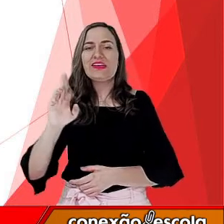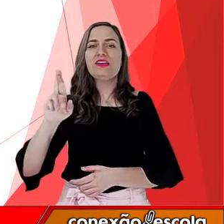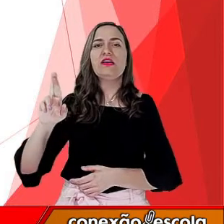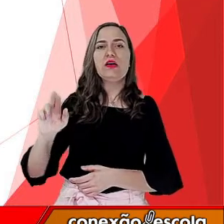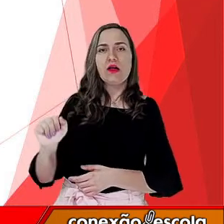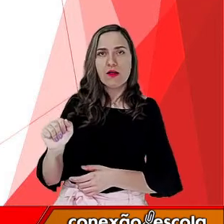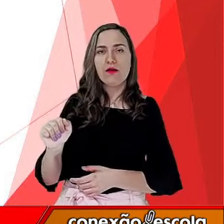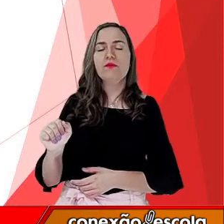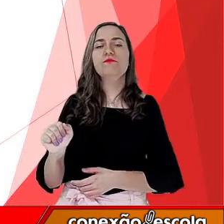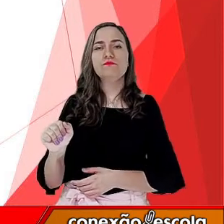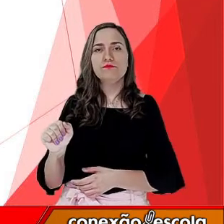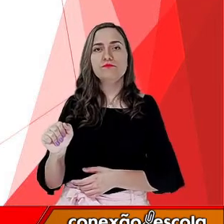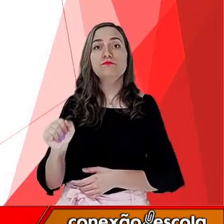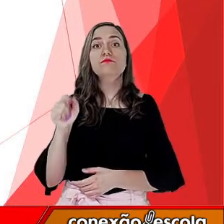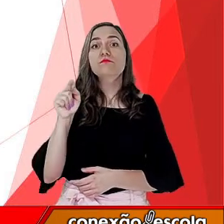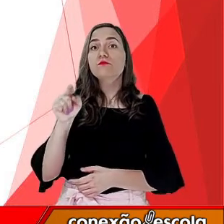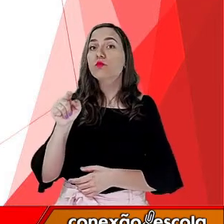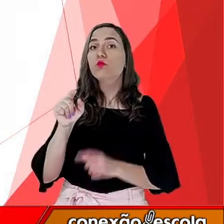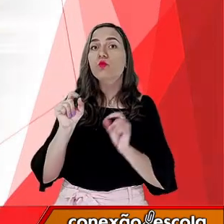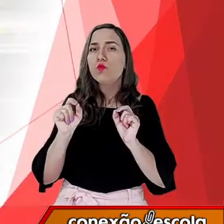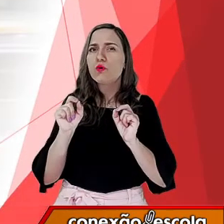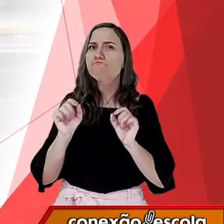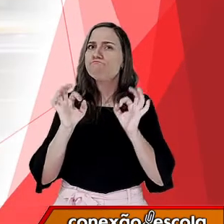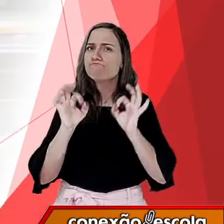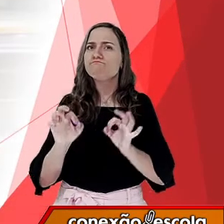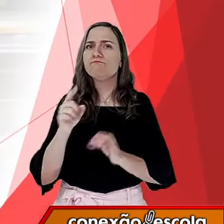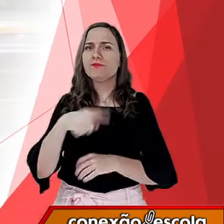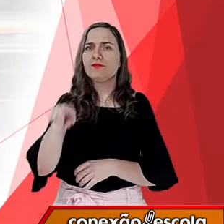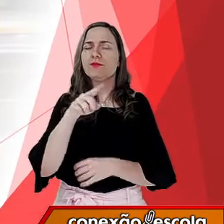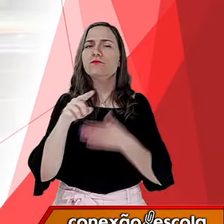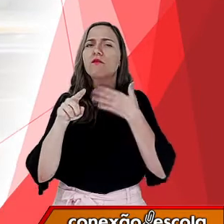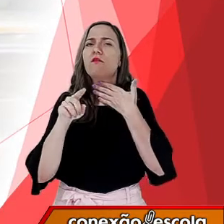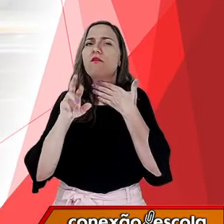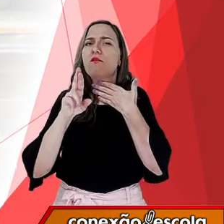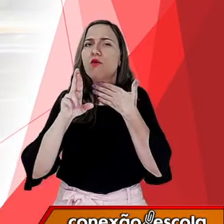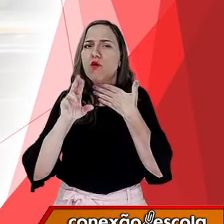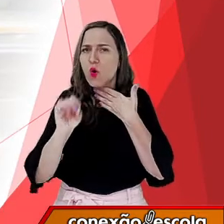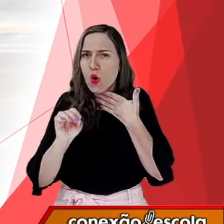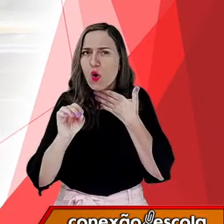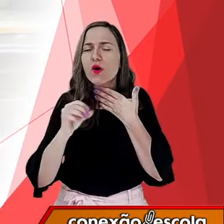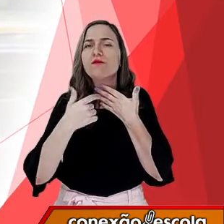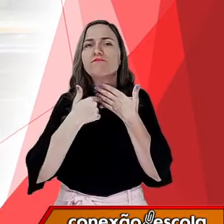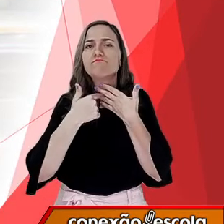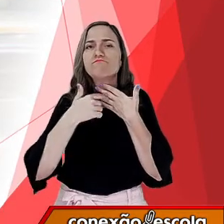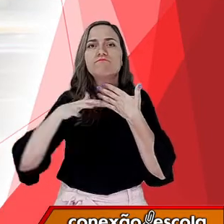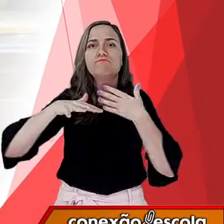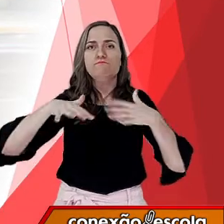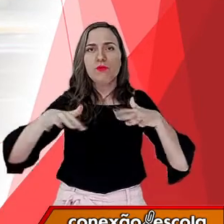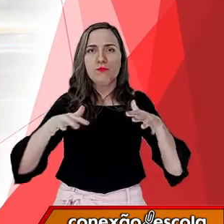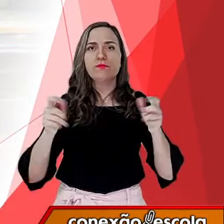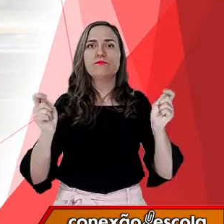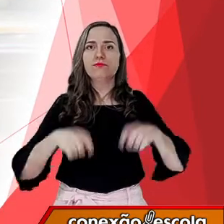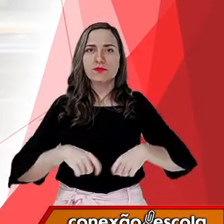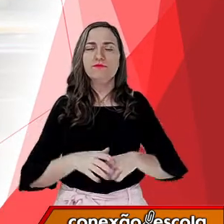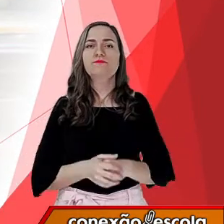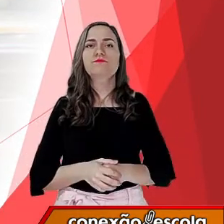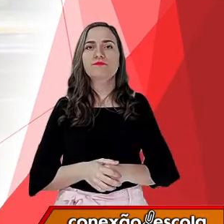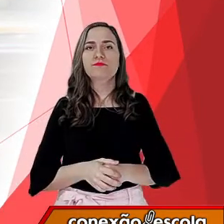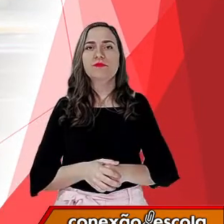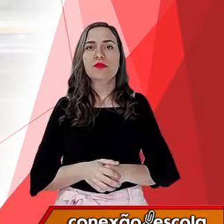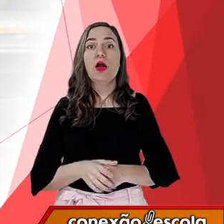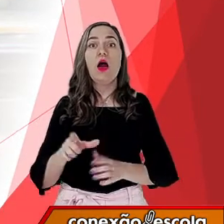Roseira. Tenho certeza que vocês perceberam a diferença entre os dois. O